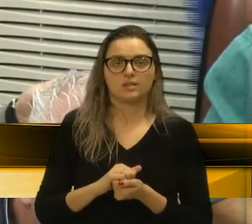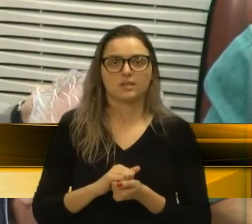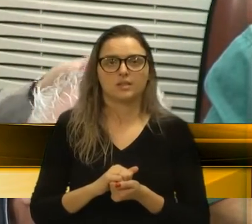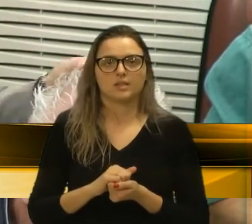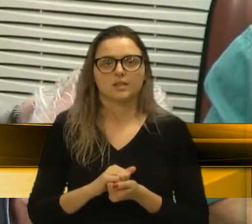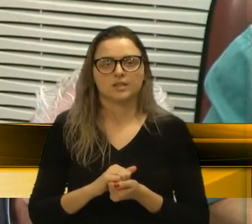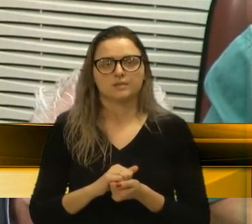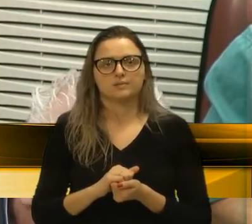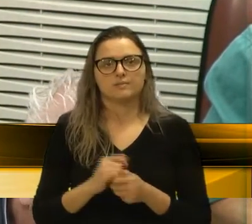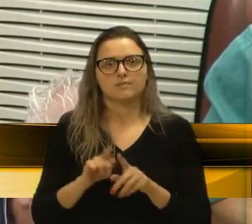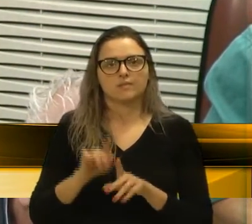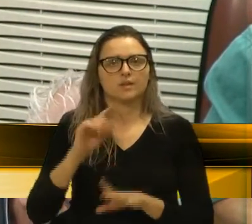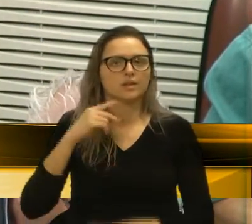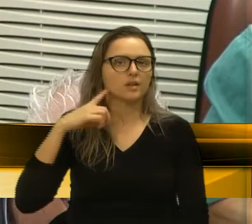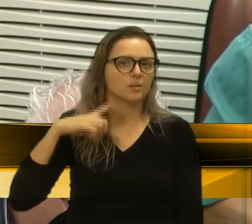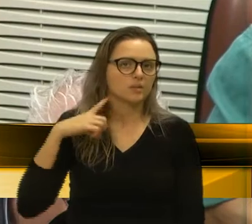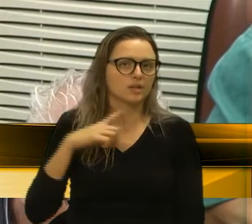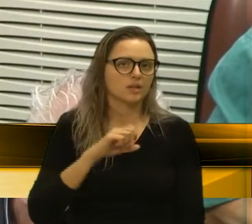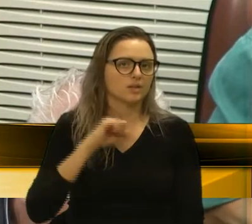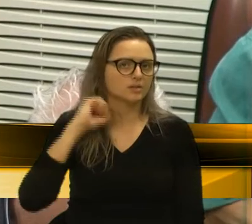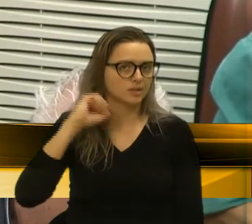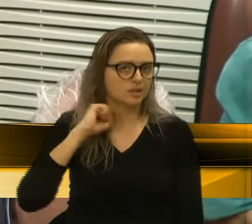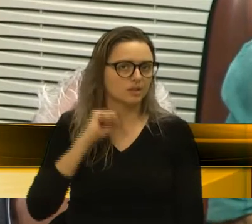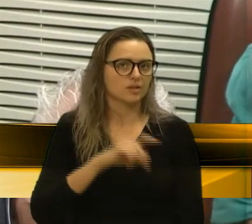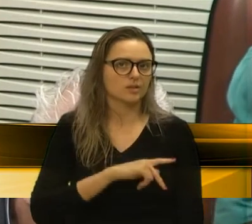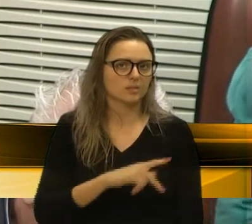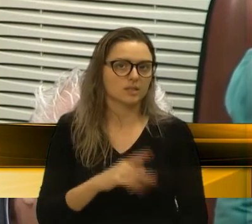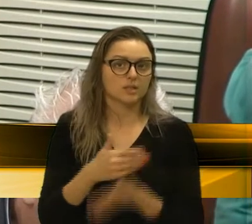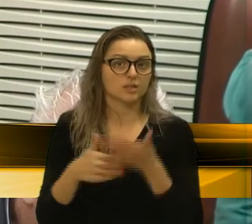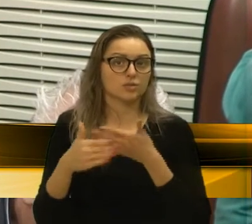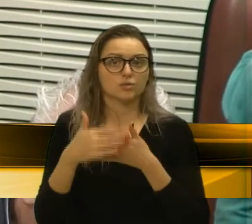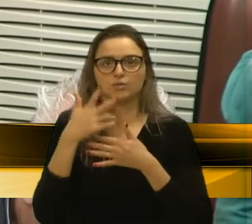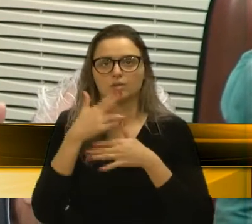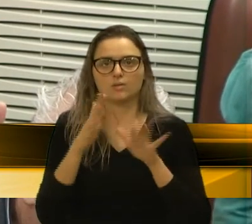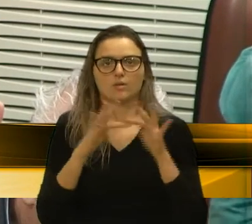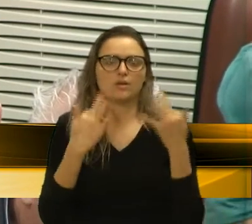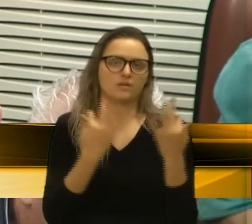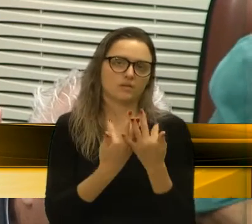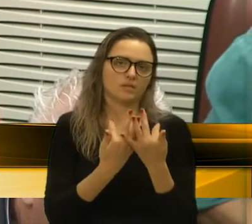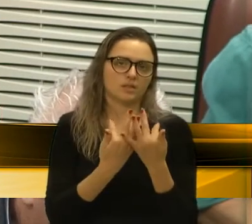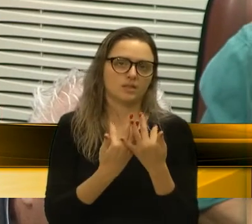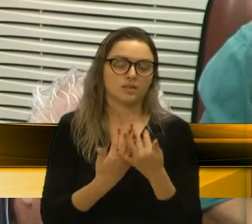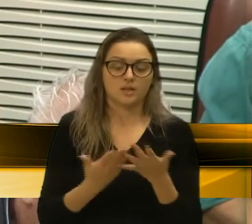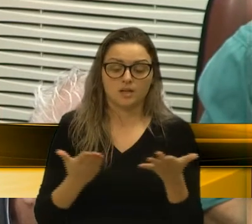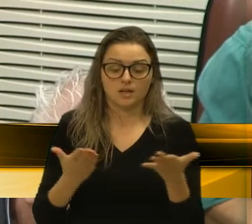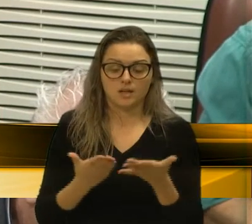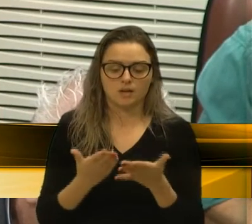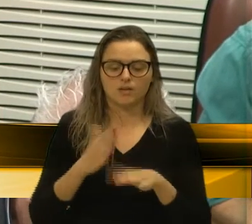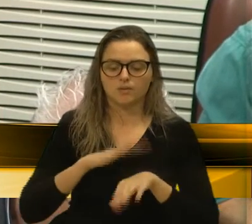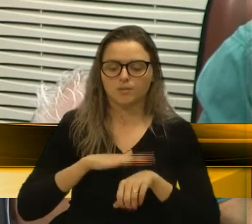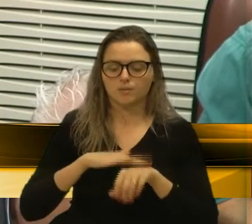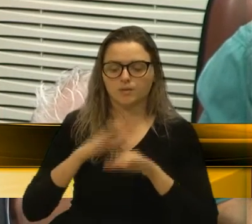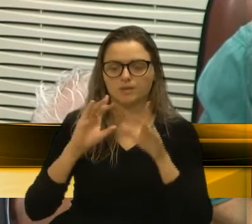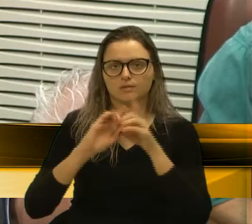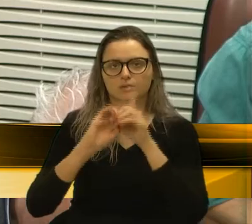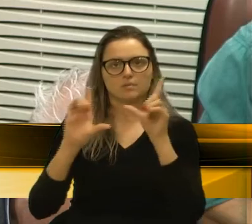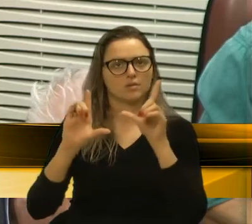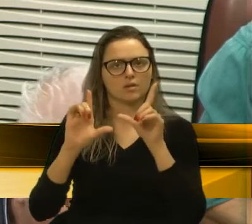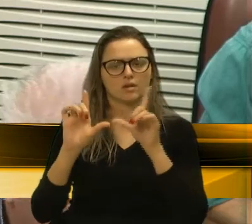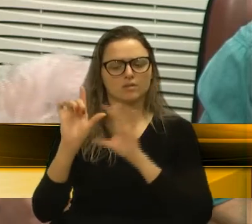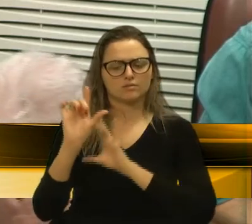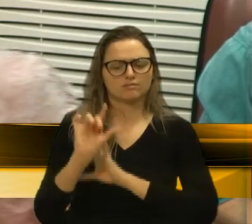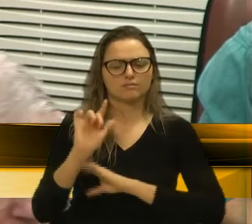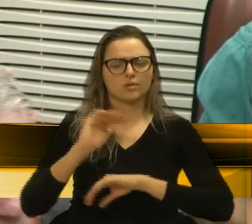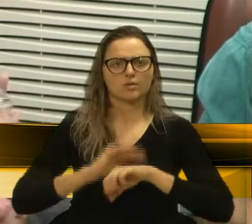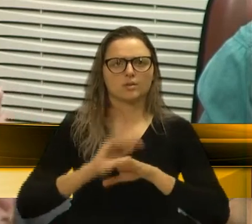deputado, senador e presidente. E nós vivemos um período democrático muito novo ainda. A